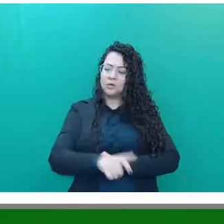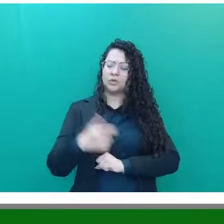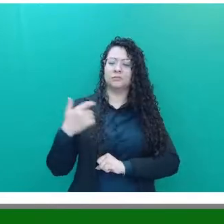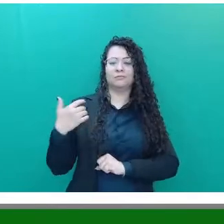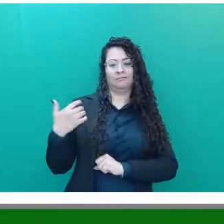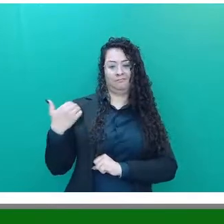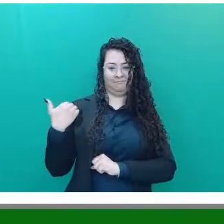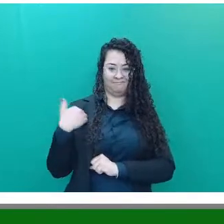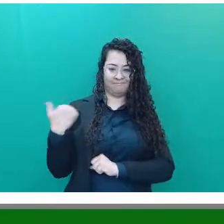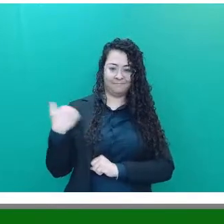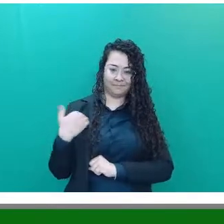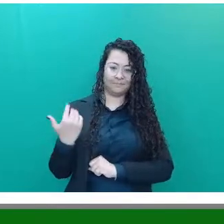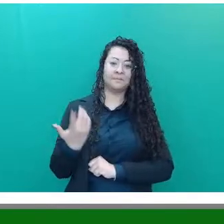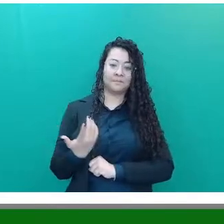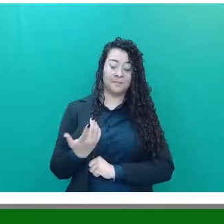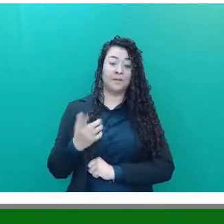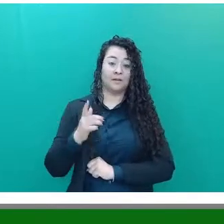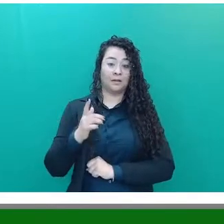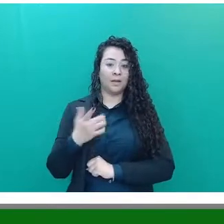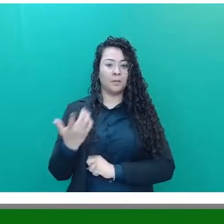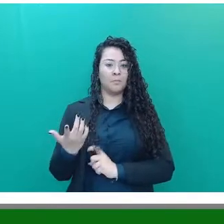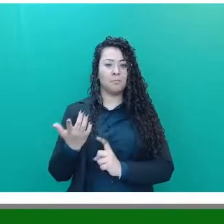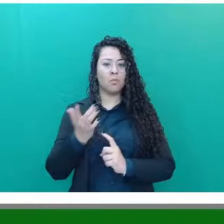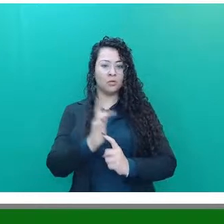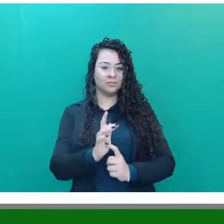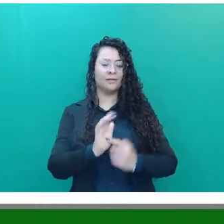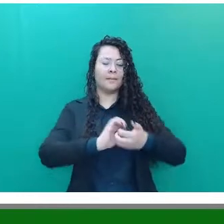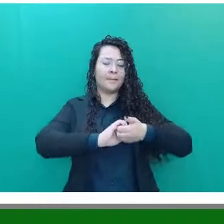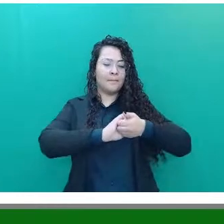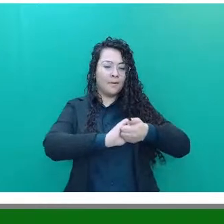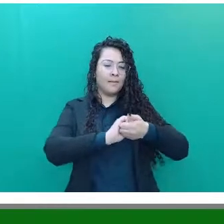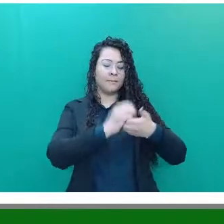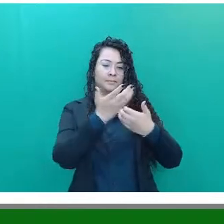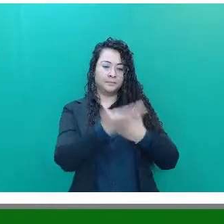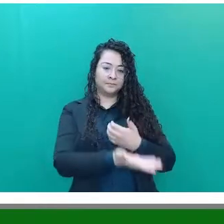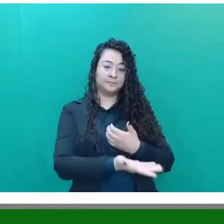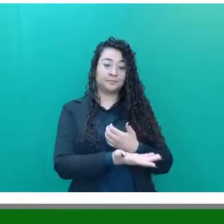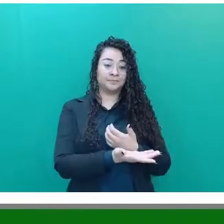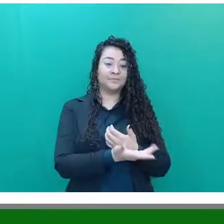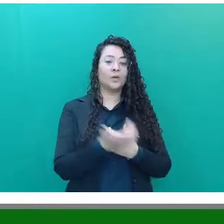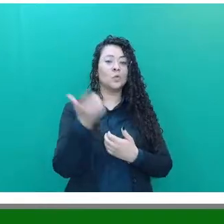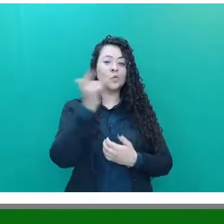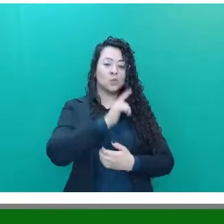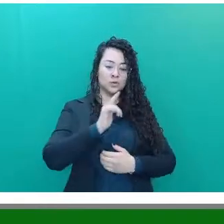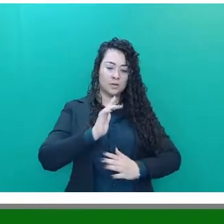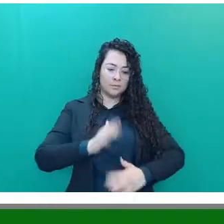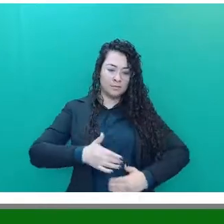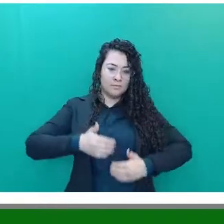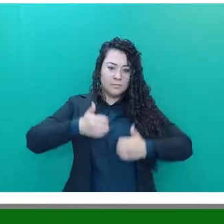e parabéns também por essa formação processual aí, né?